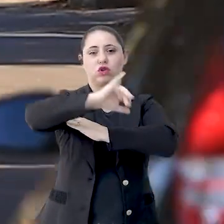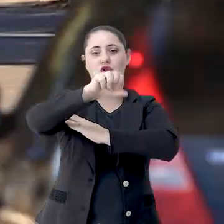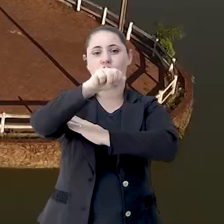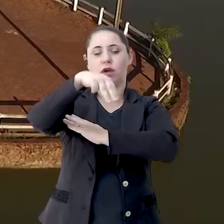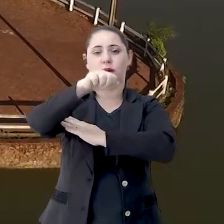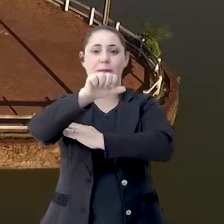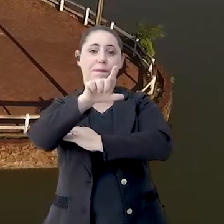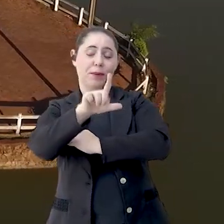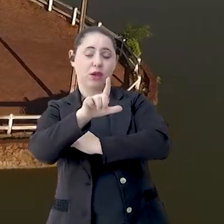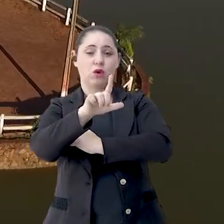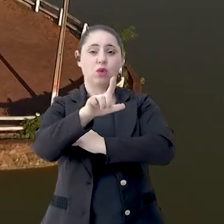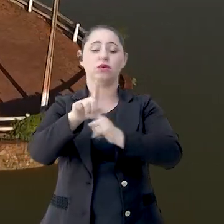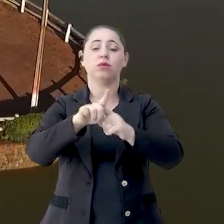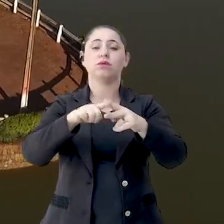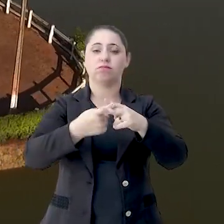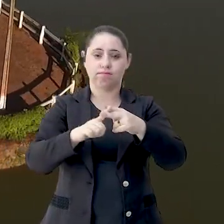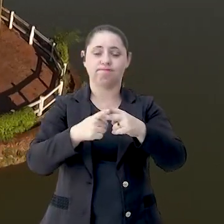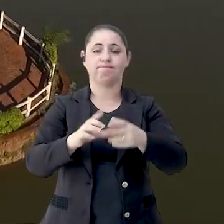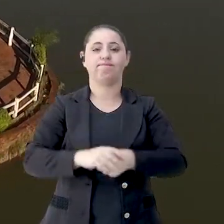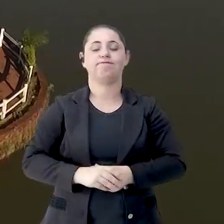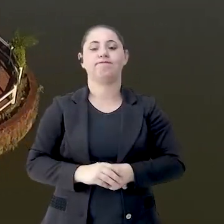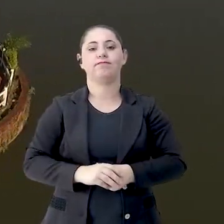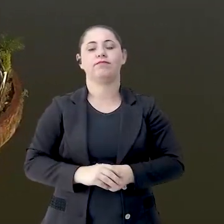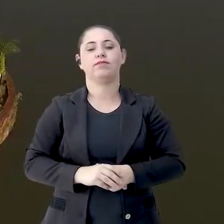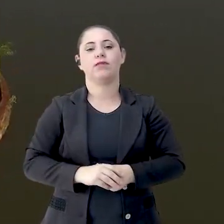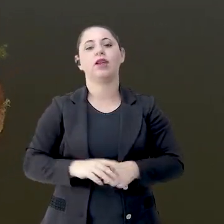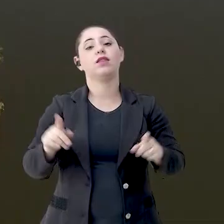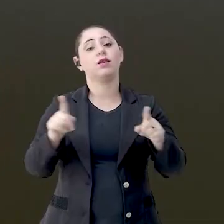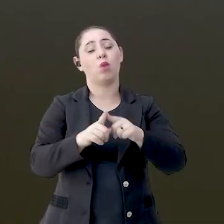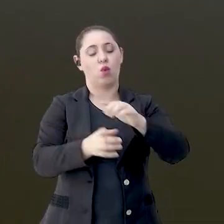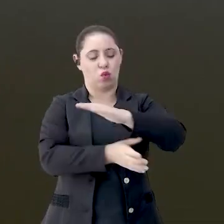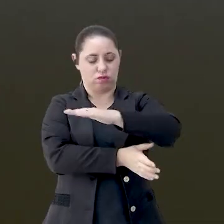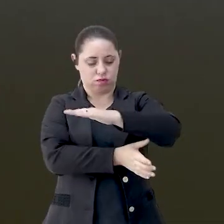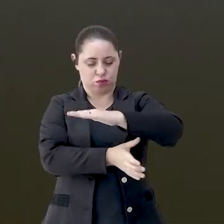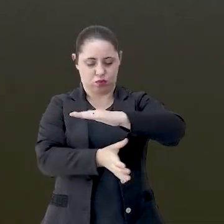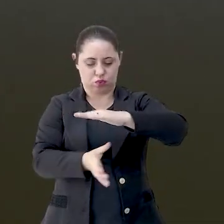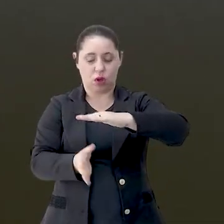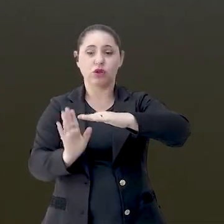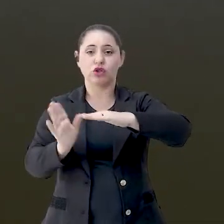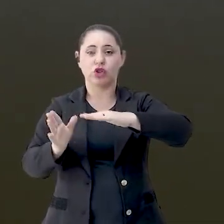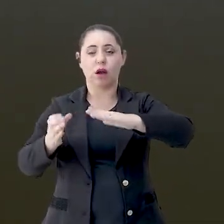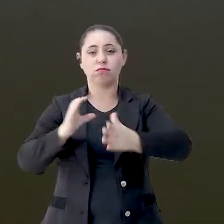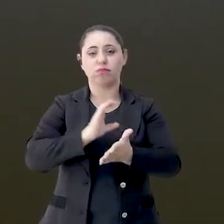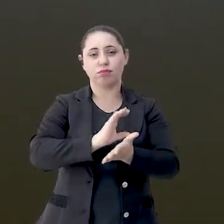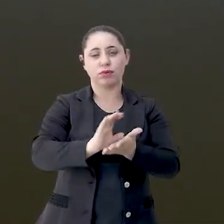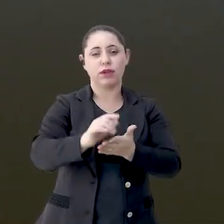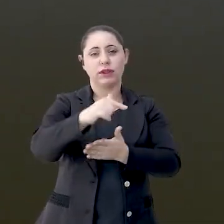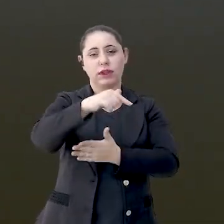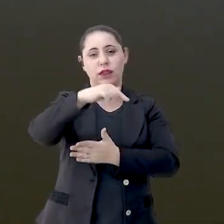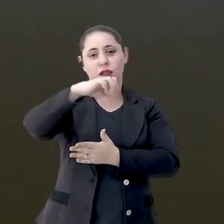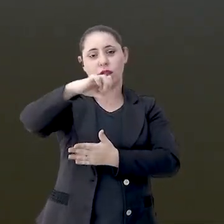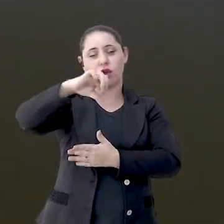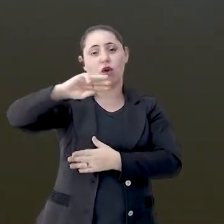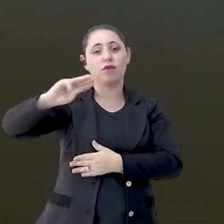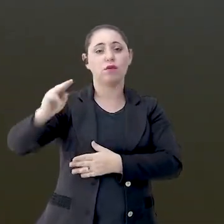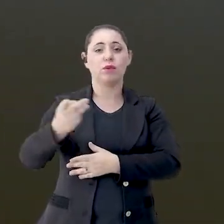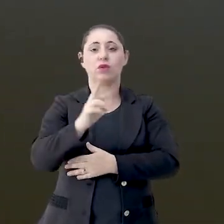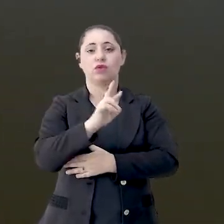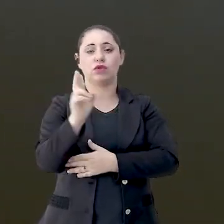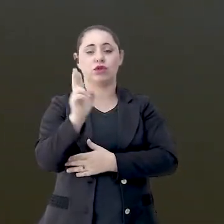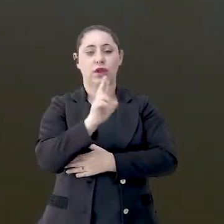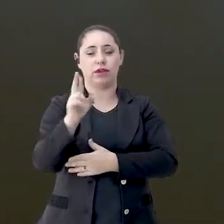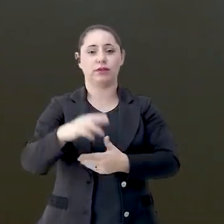realizada. Em relação ao saneamento básico, já foram investidos 79 milhões de reais, entre